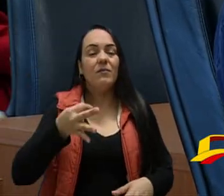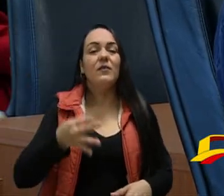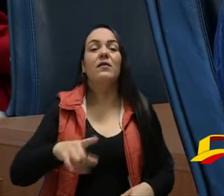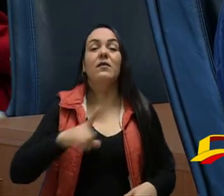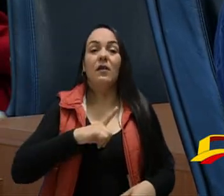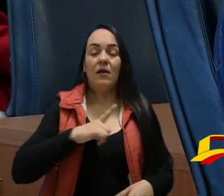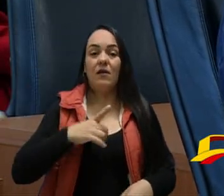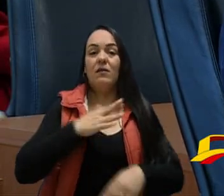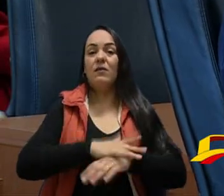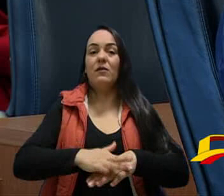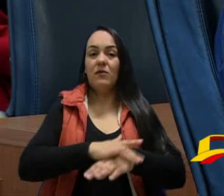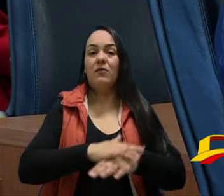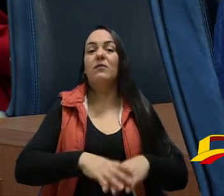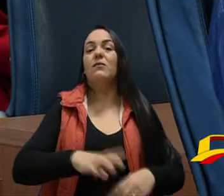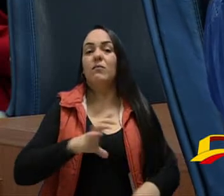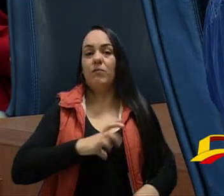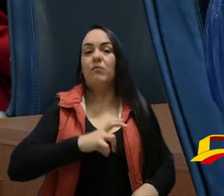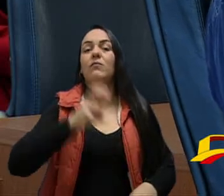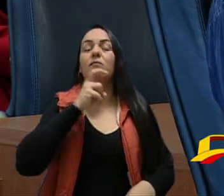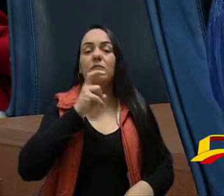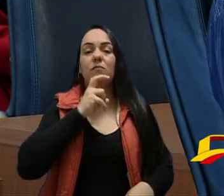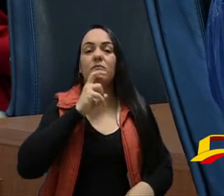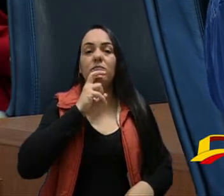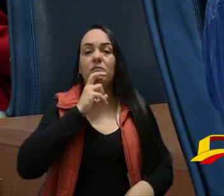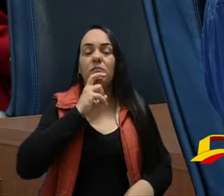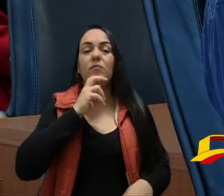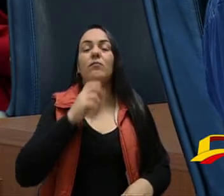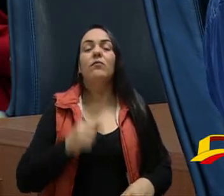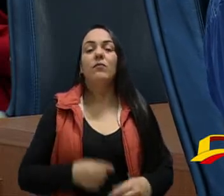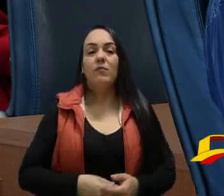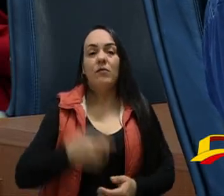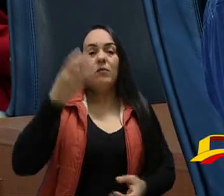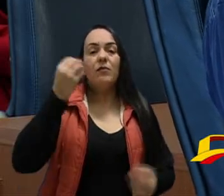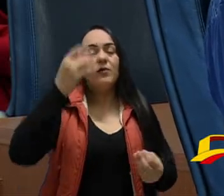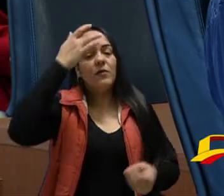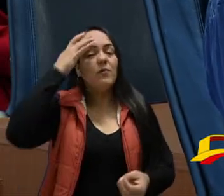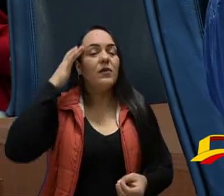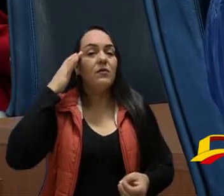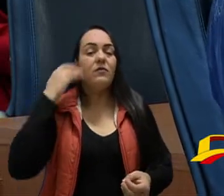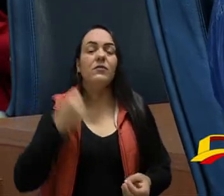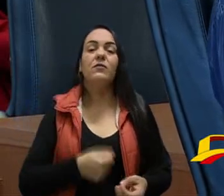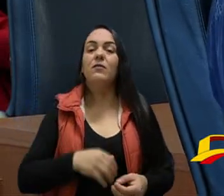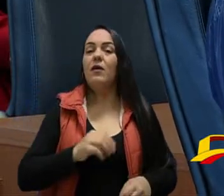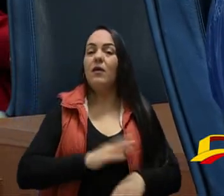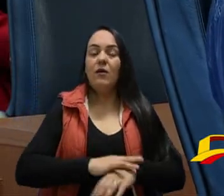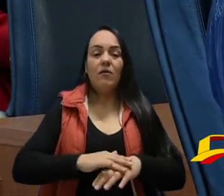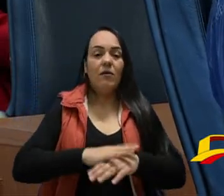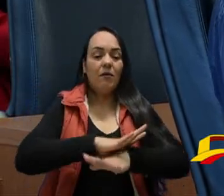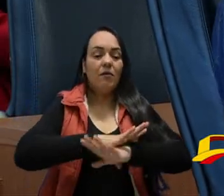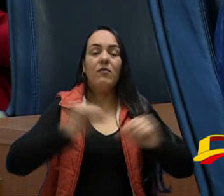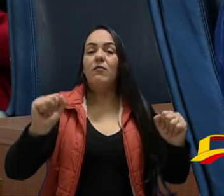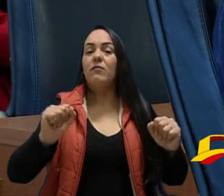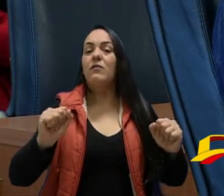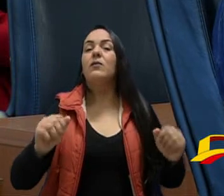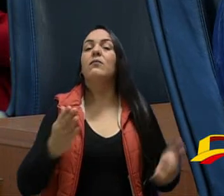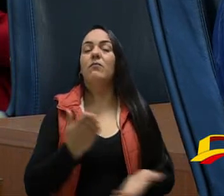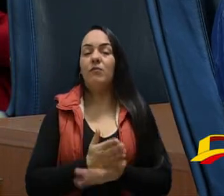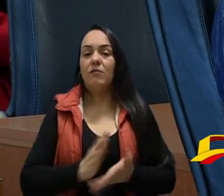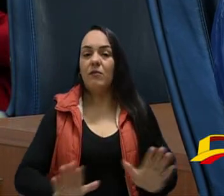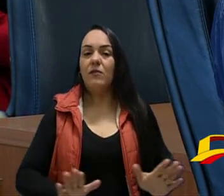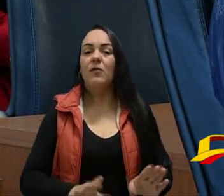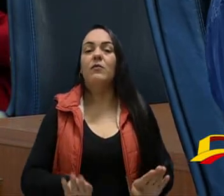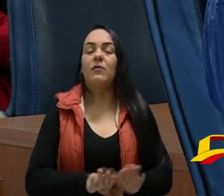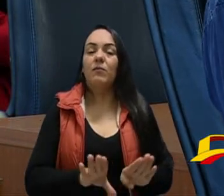aqui para para a cidade povo aí para as pessoas que estão criando anticorpos e consequentemente não serão afetados